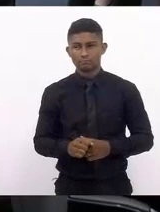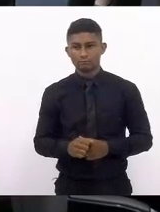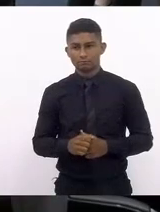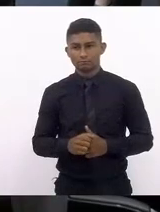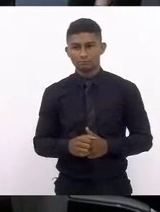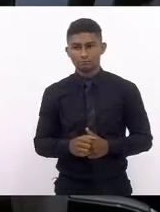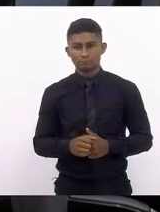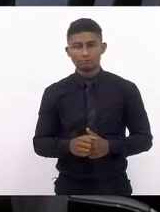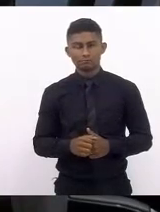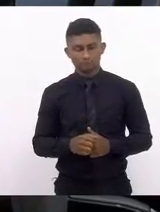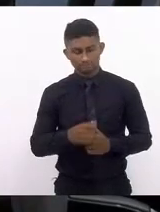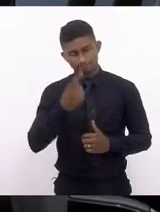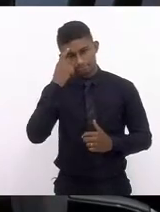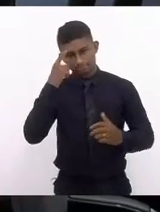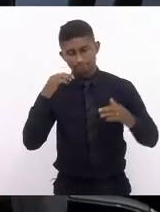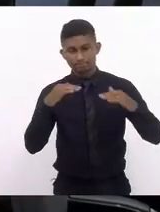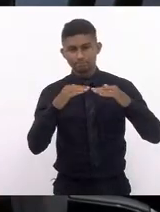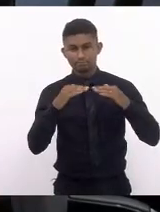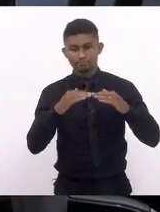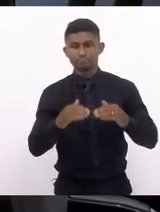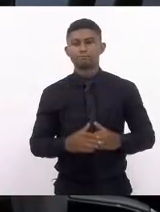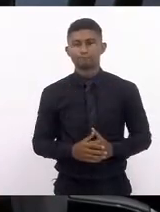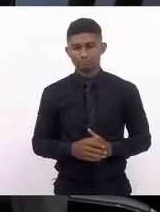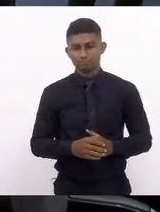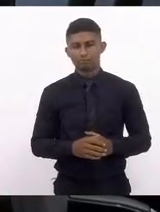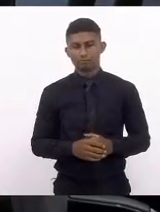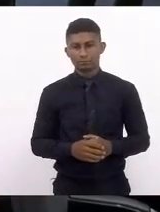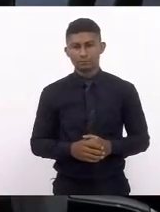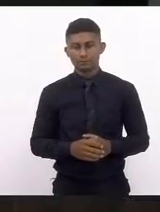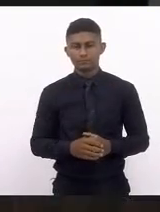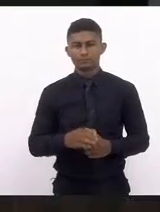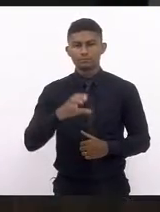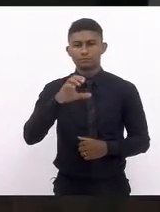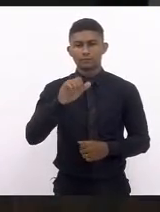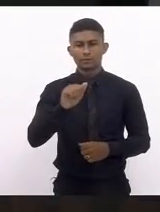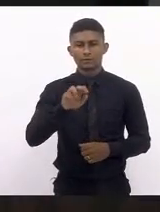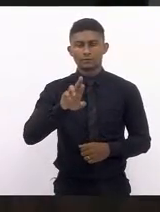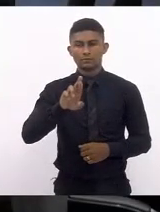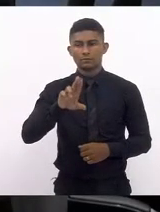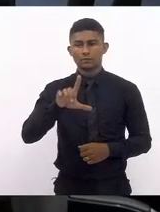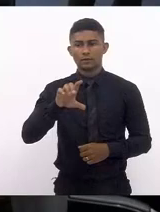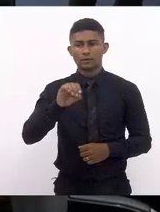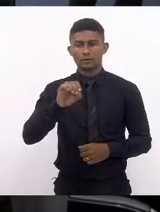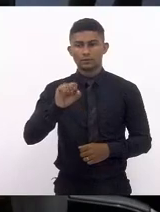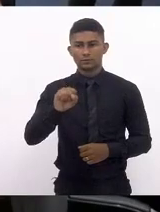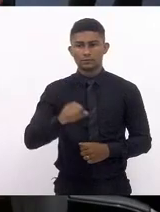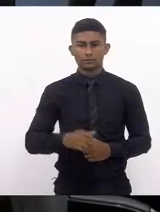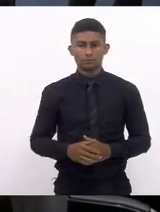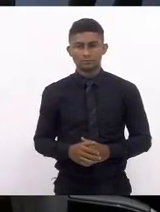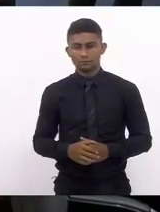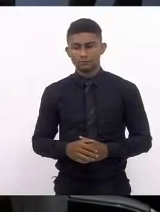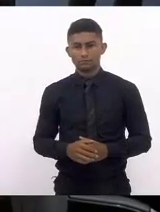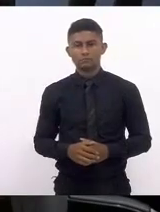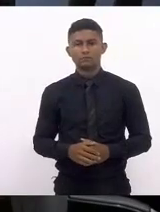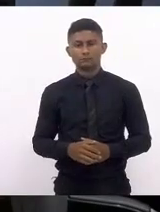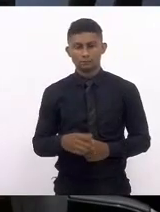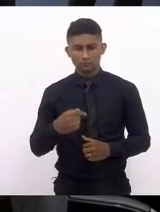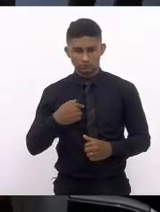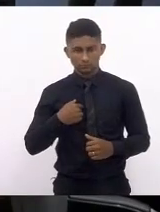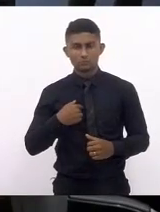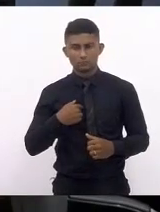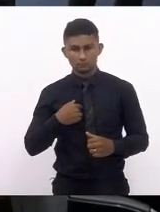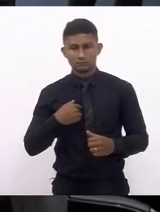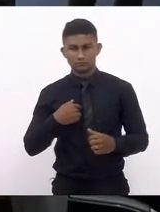nem precisa mandar ver o presidente o Carlos me favorável acompanho